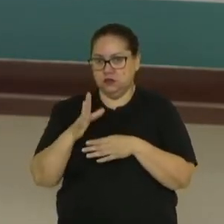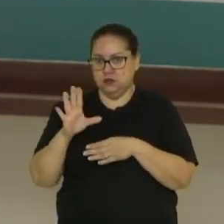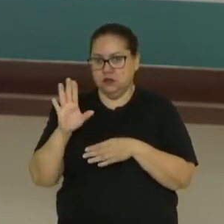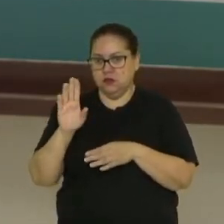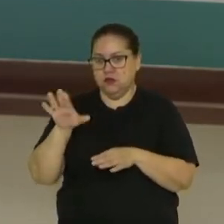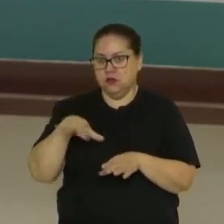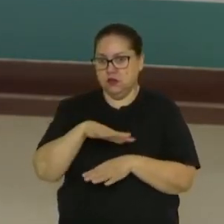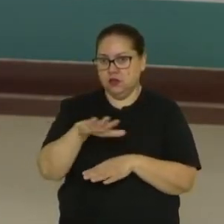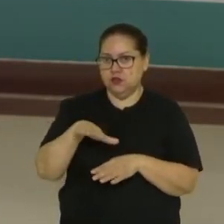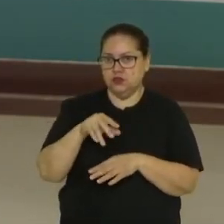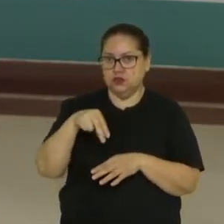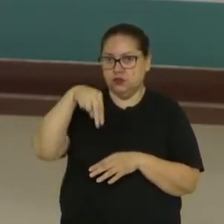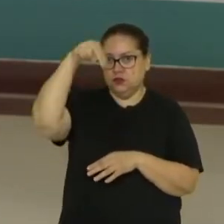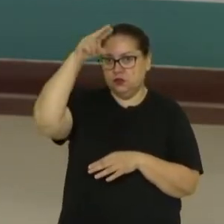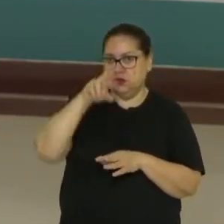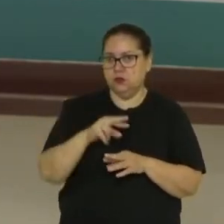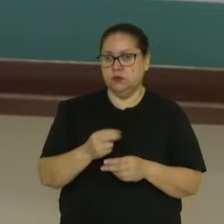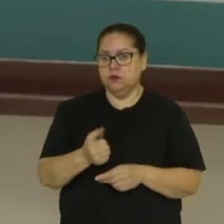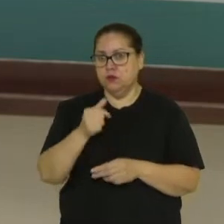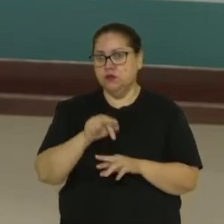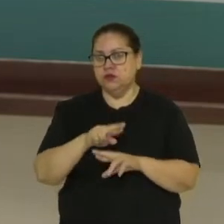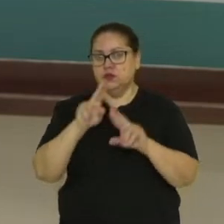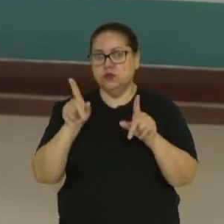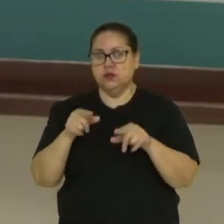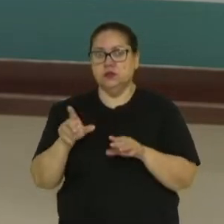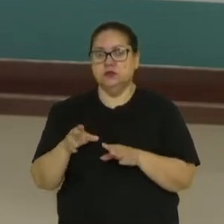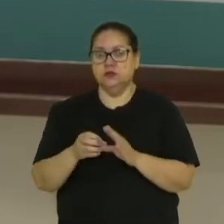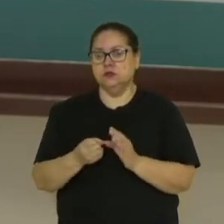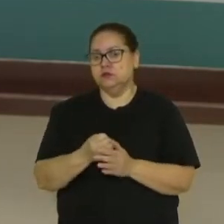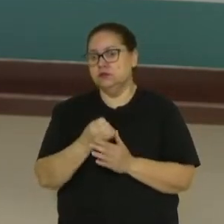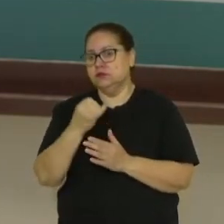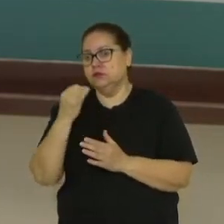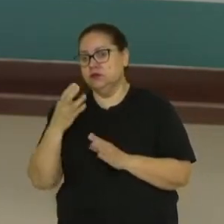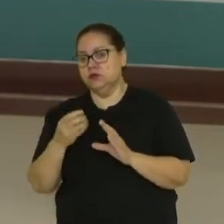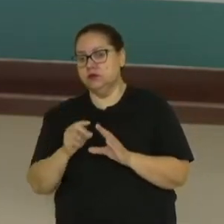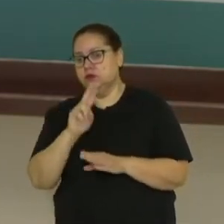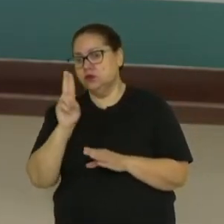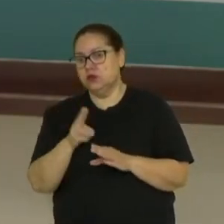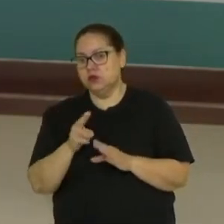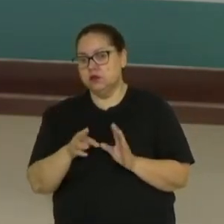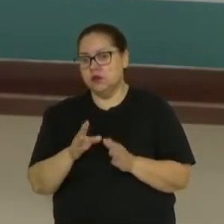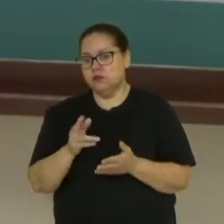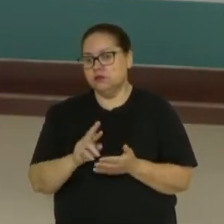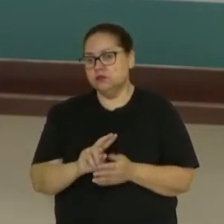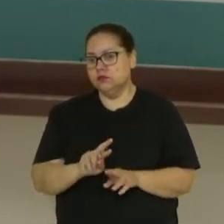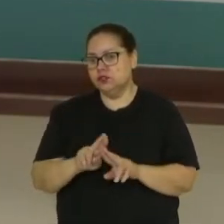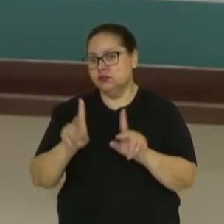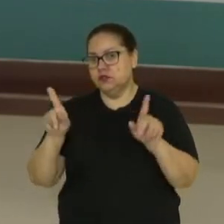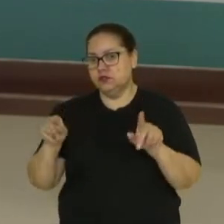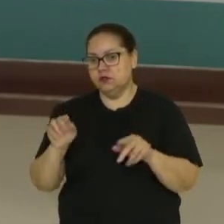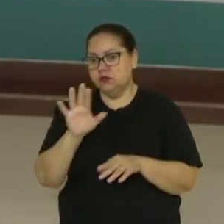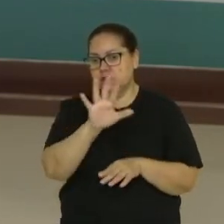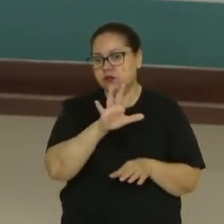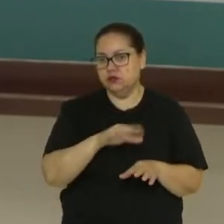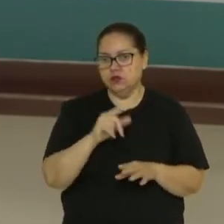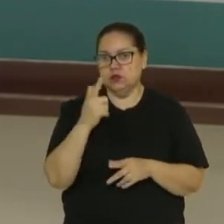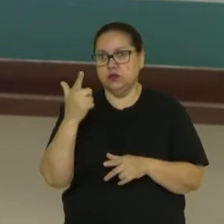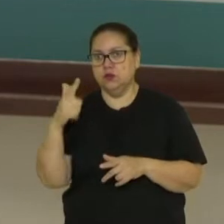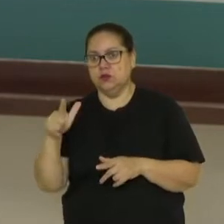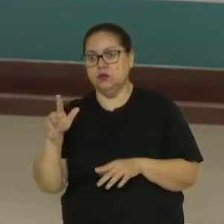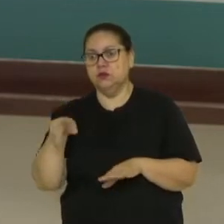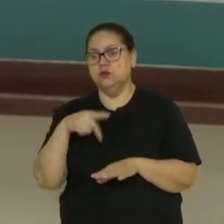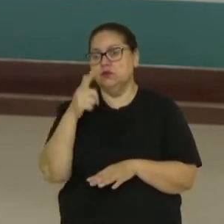norte do Brasil, que é um pouquinho diferente também. Então são critérios utilizados para que distingam uma região da outra, e região